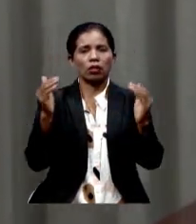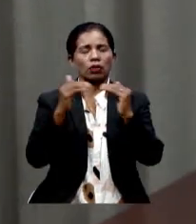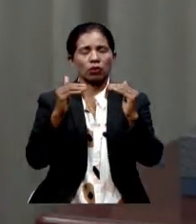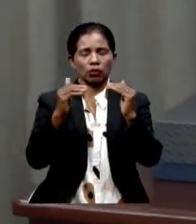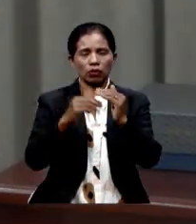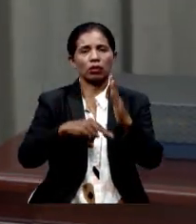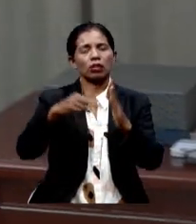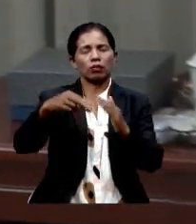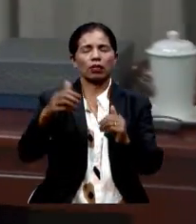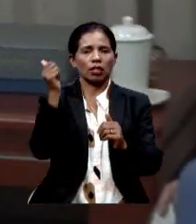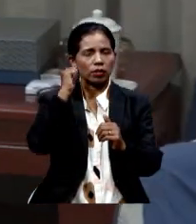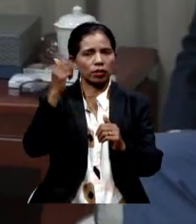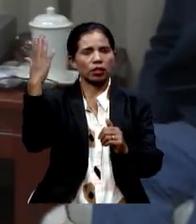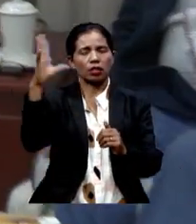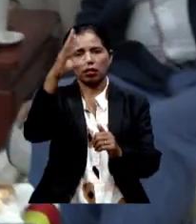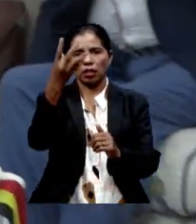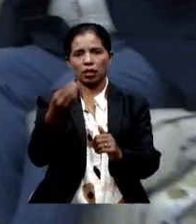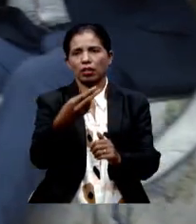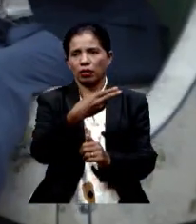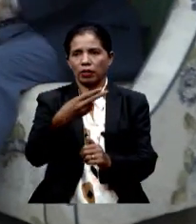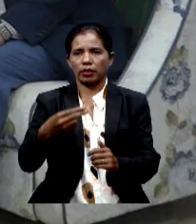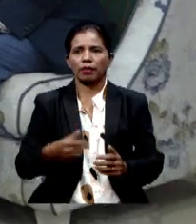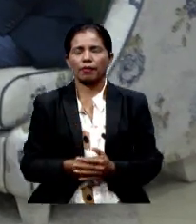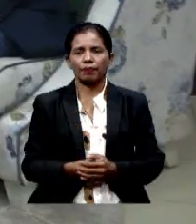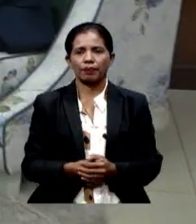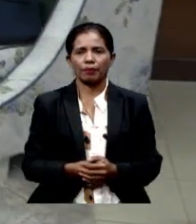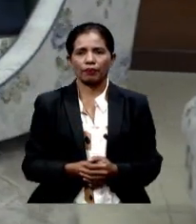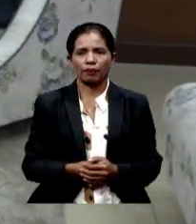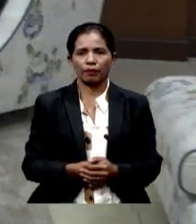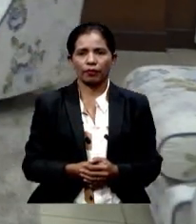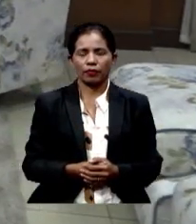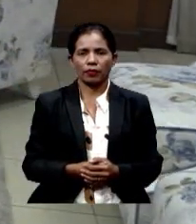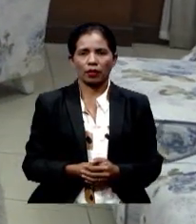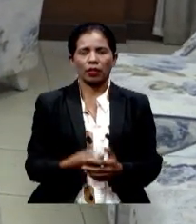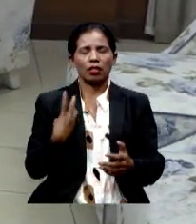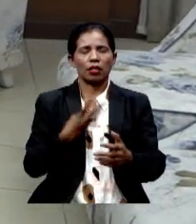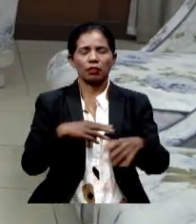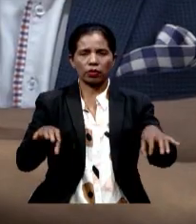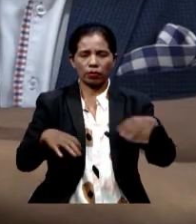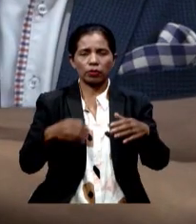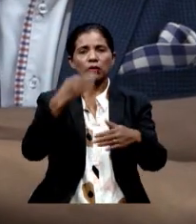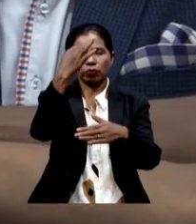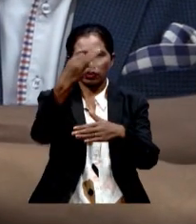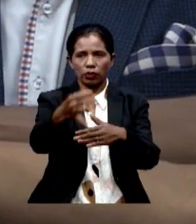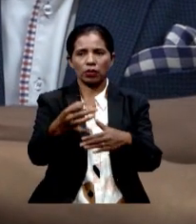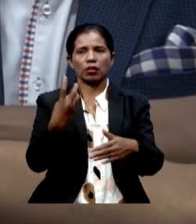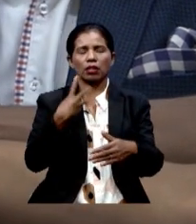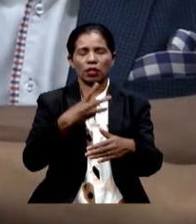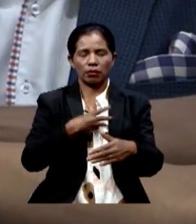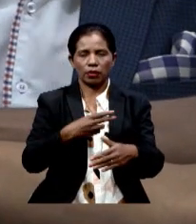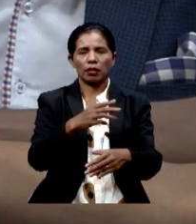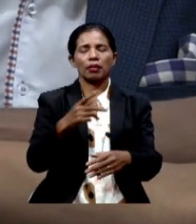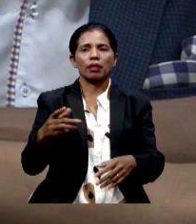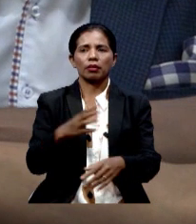Alto ASEAN e a Jakarta, Indonésia. Dan untuk kerjasama kami ke depan, kami pemerintah Indonesia